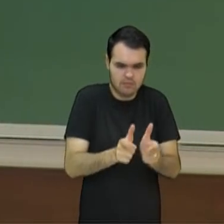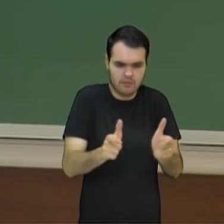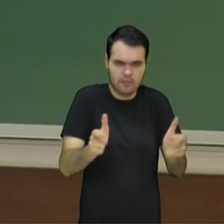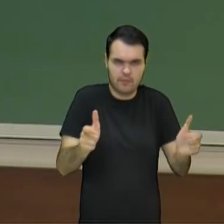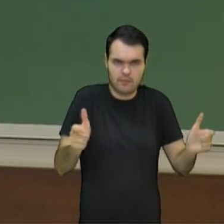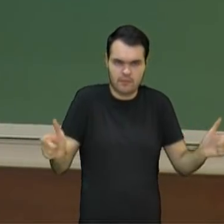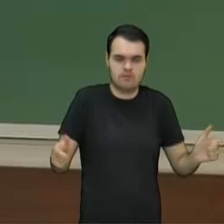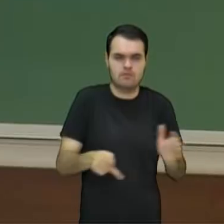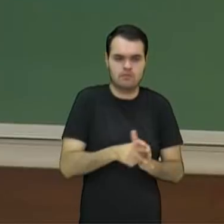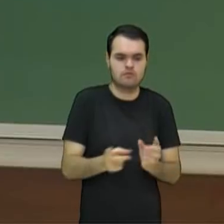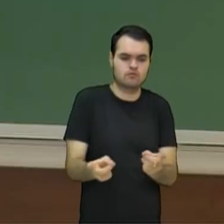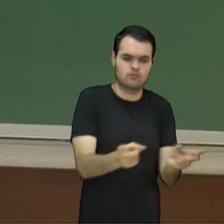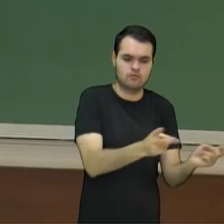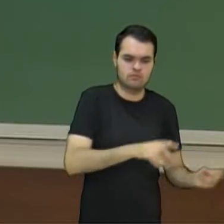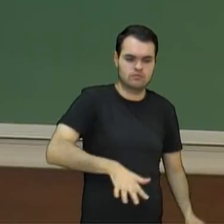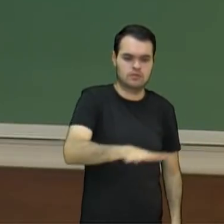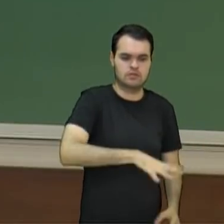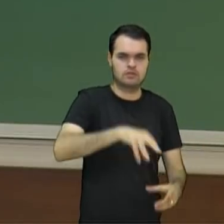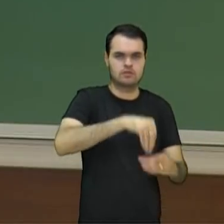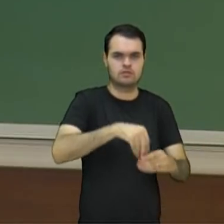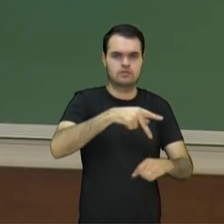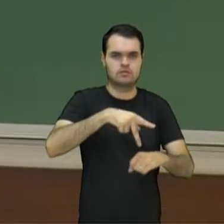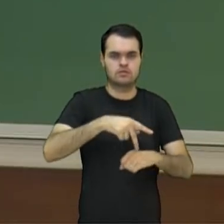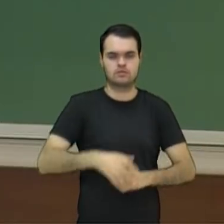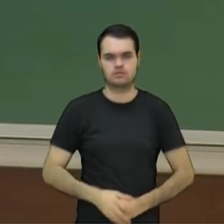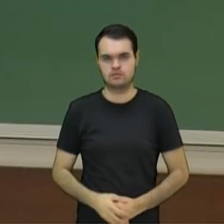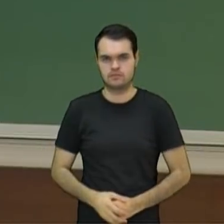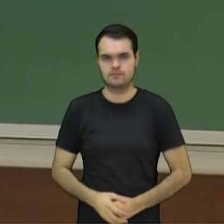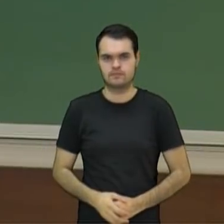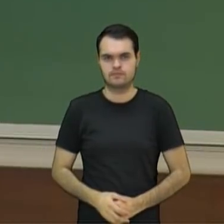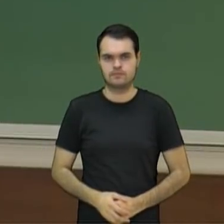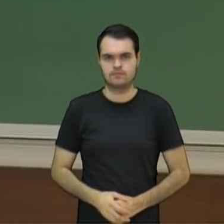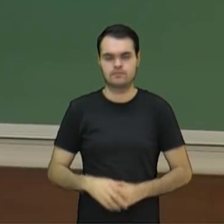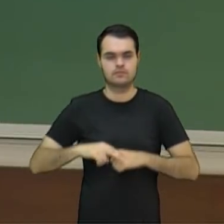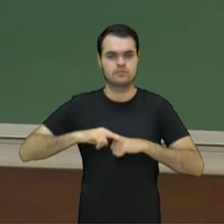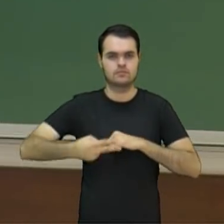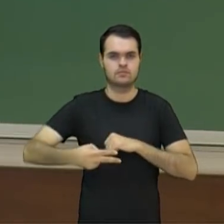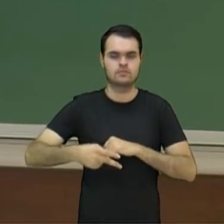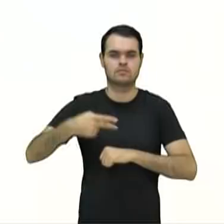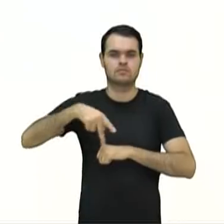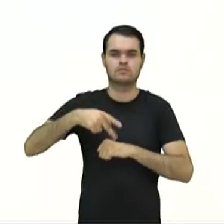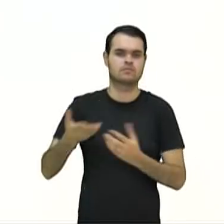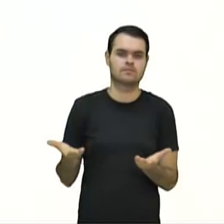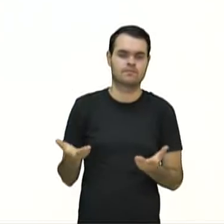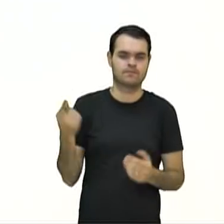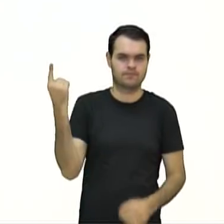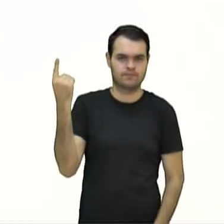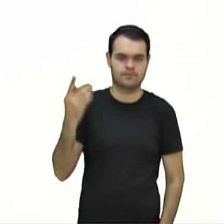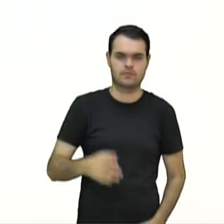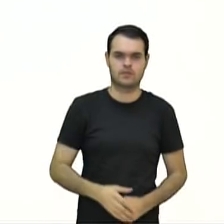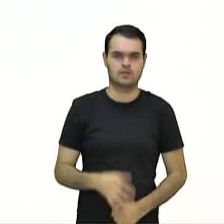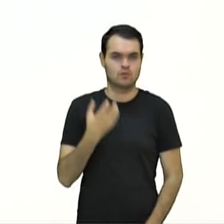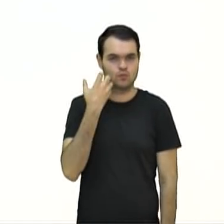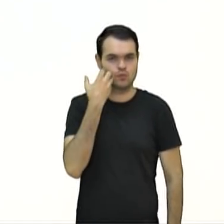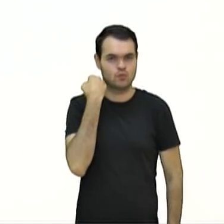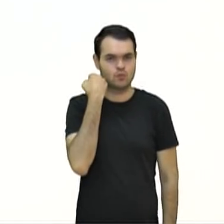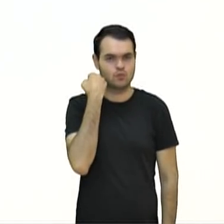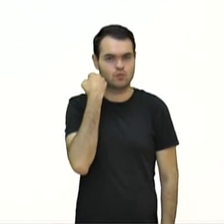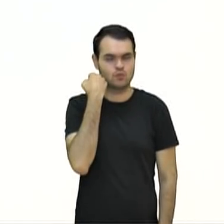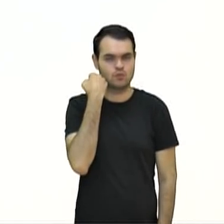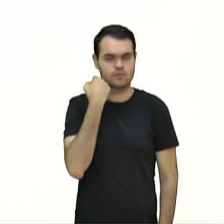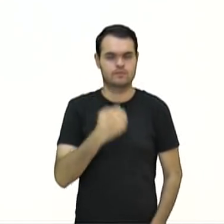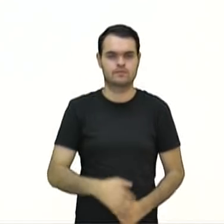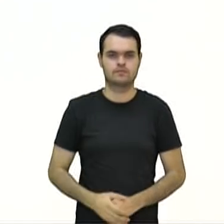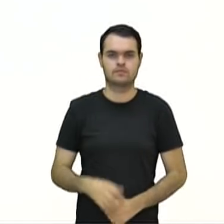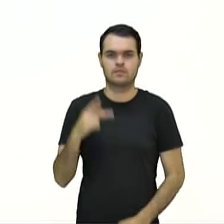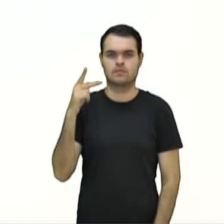para que o comércio seja mais efetivo dentro do país. Consequências então para os países? Primeiro, lucro. A composição